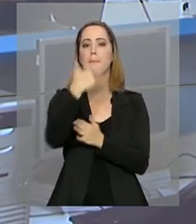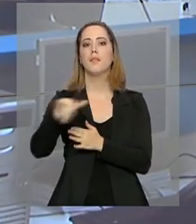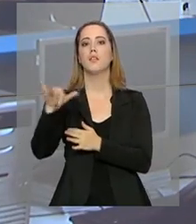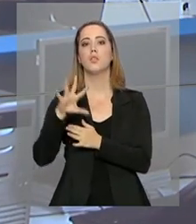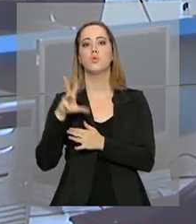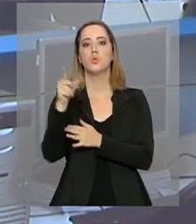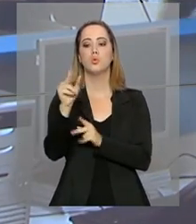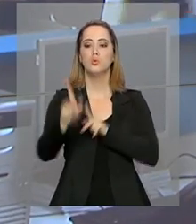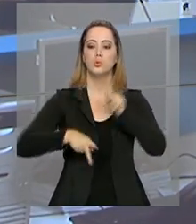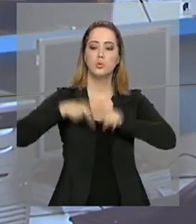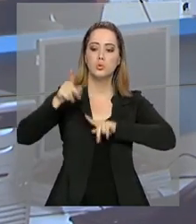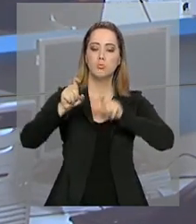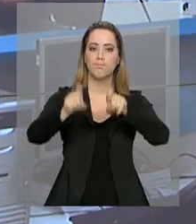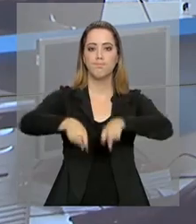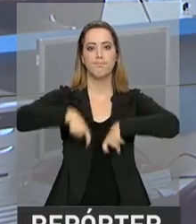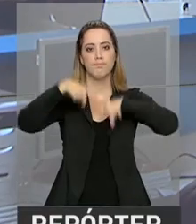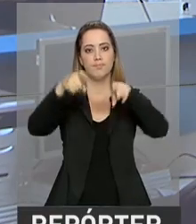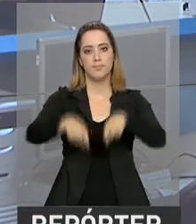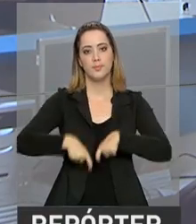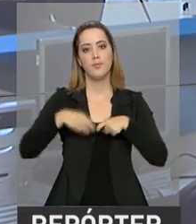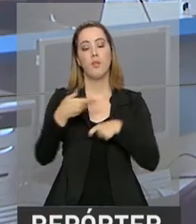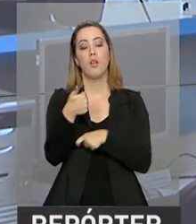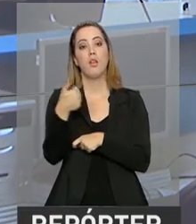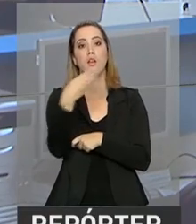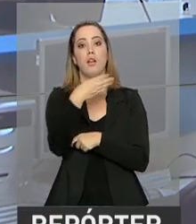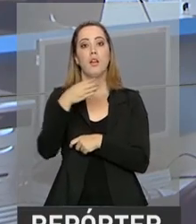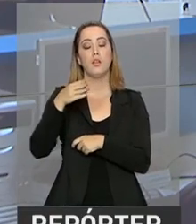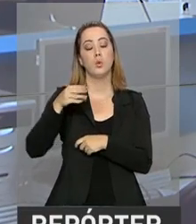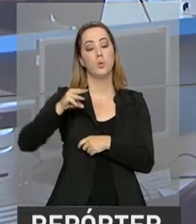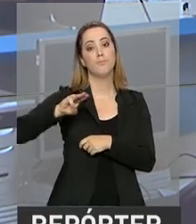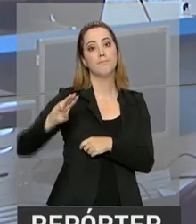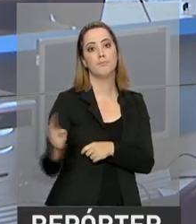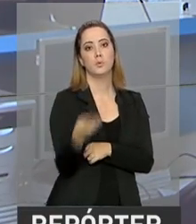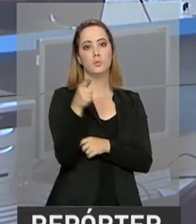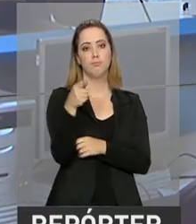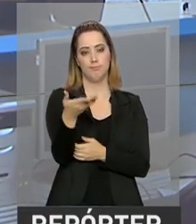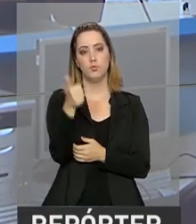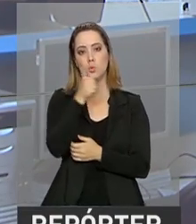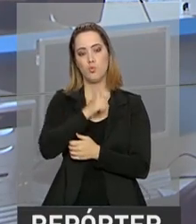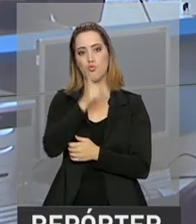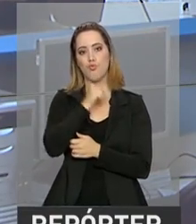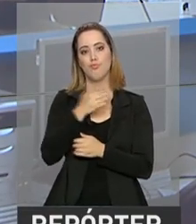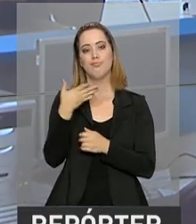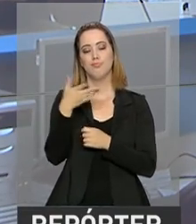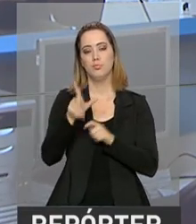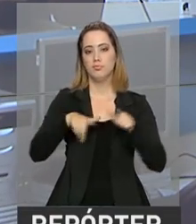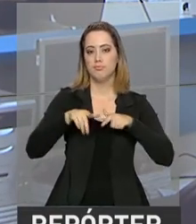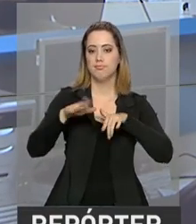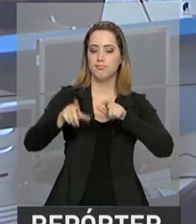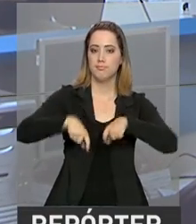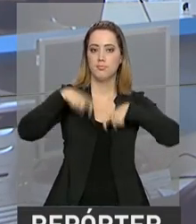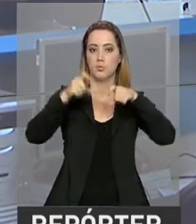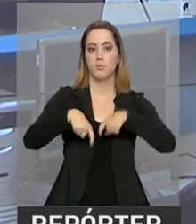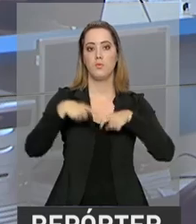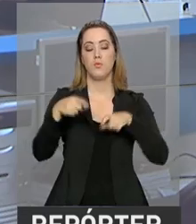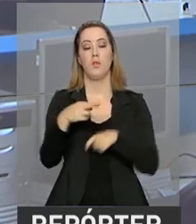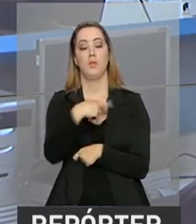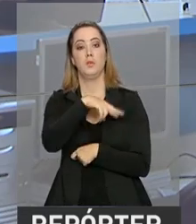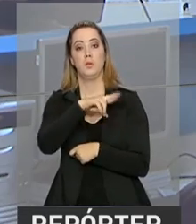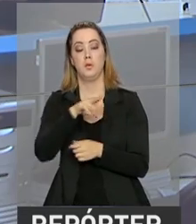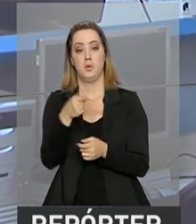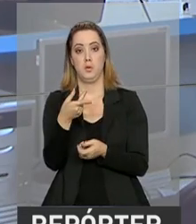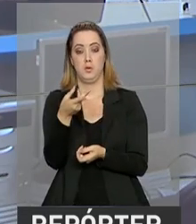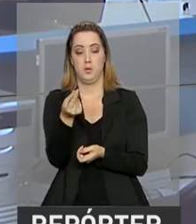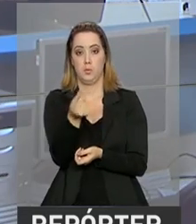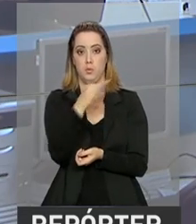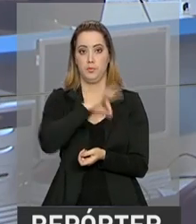população rural brasileira são mais de 14 milhões delas no campo responsáveis pela renda de cerca de 40% das